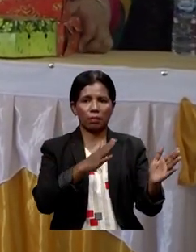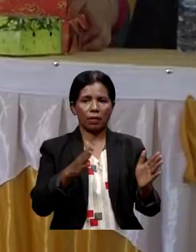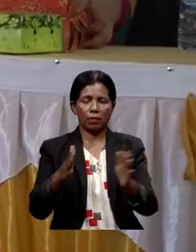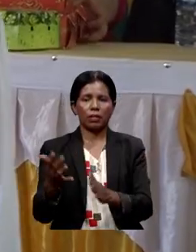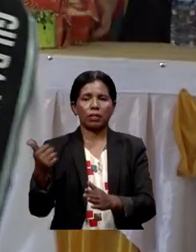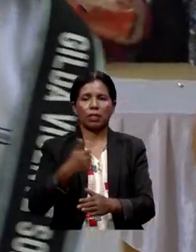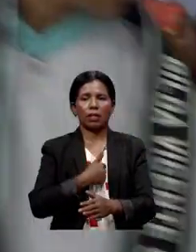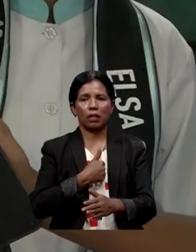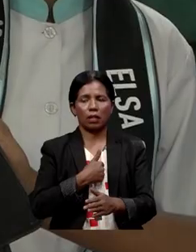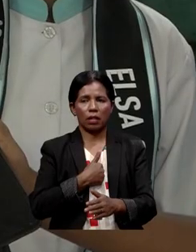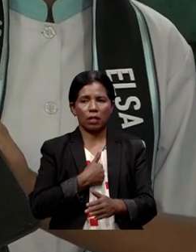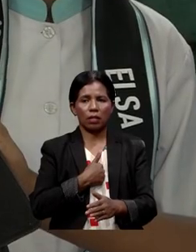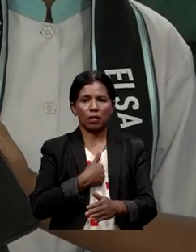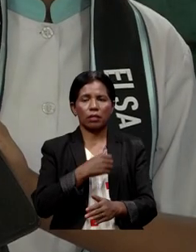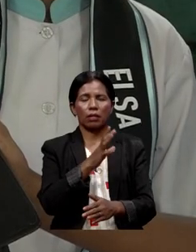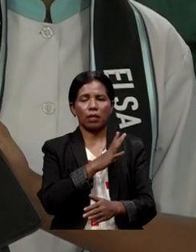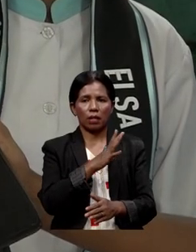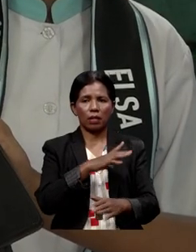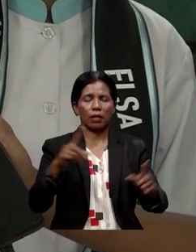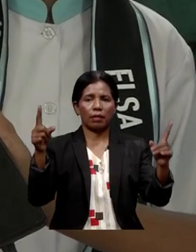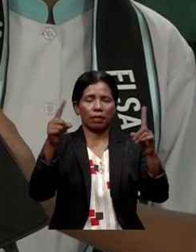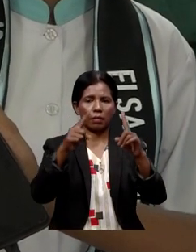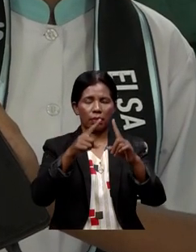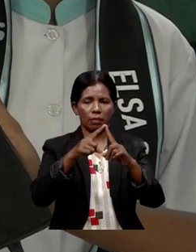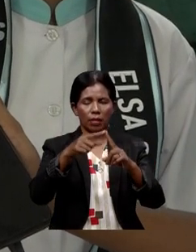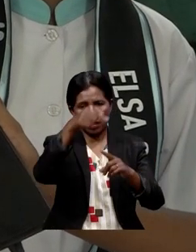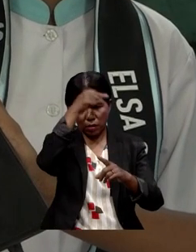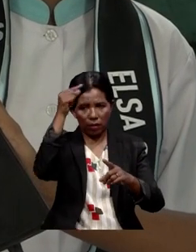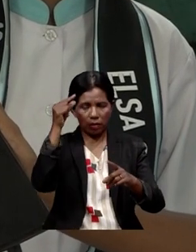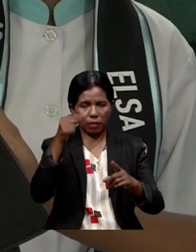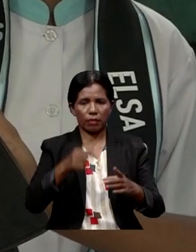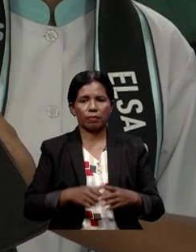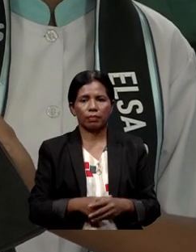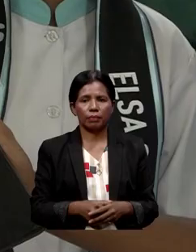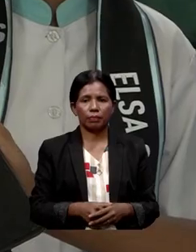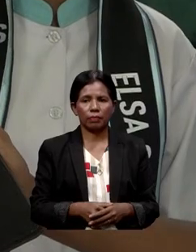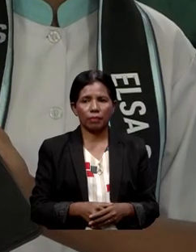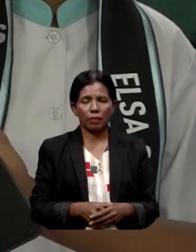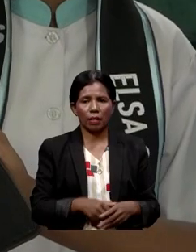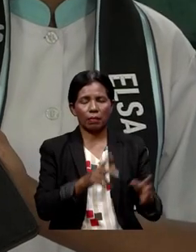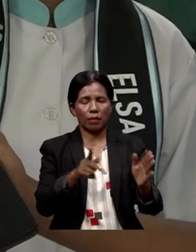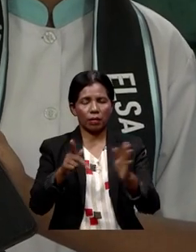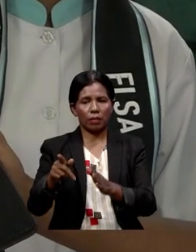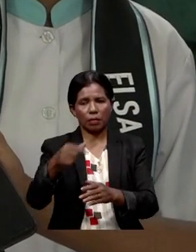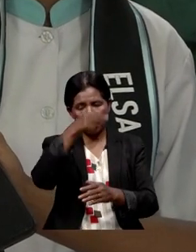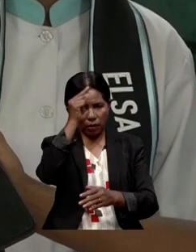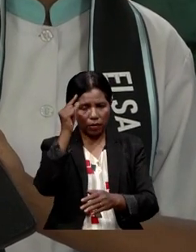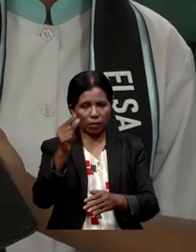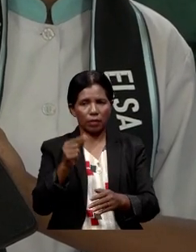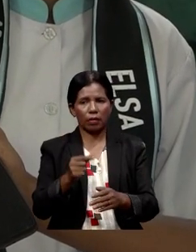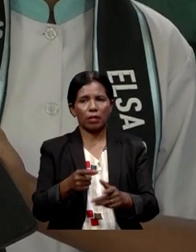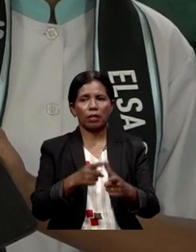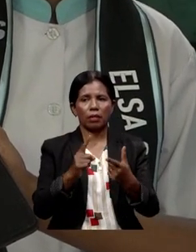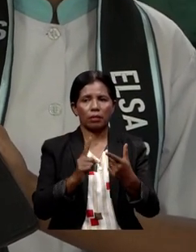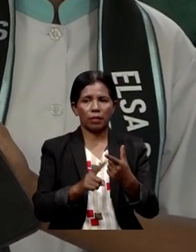serne an atu hein ba graduação. Nebe plano ba graduação ne